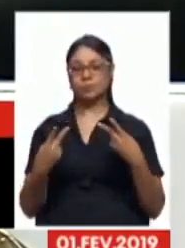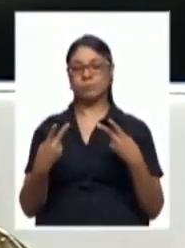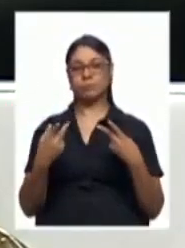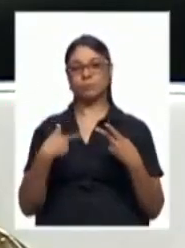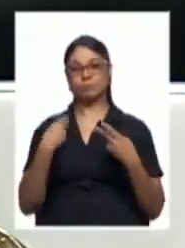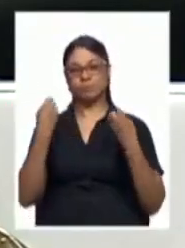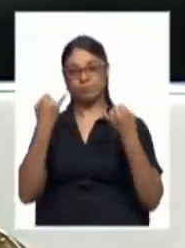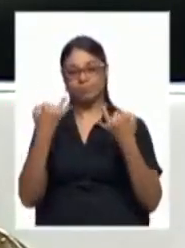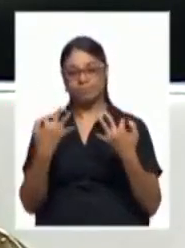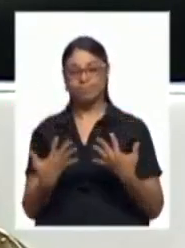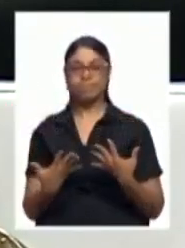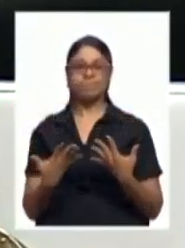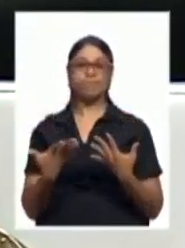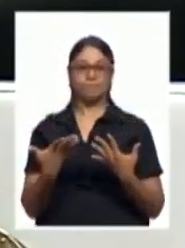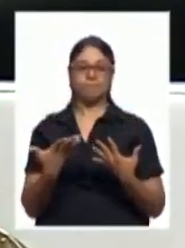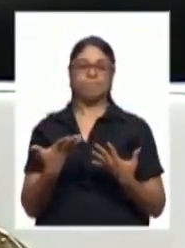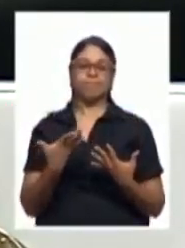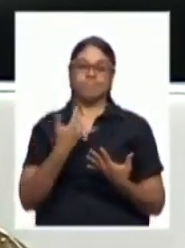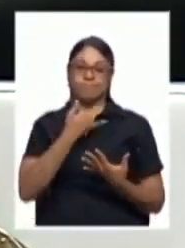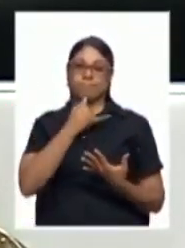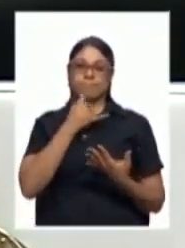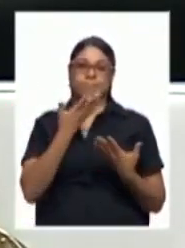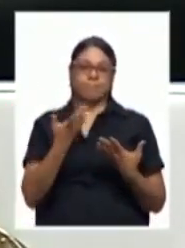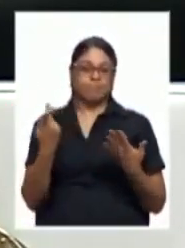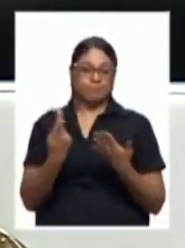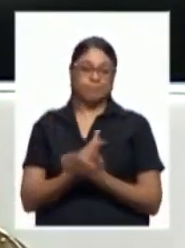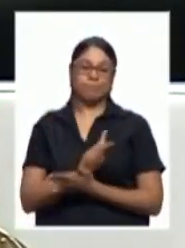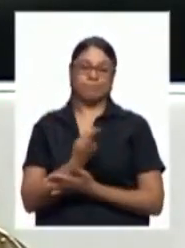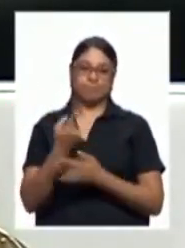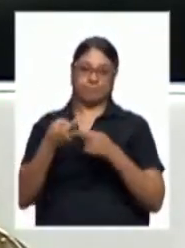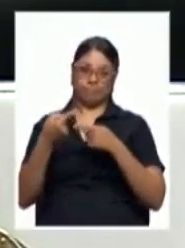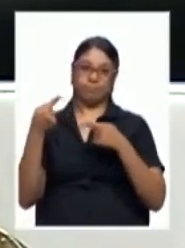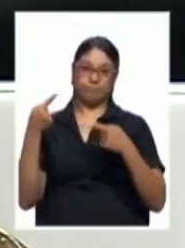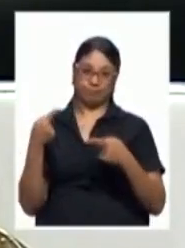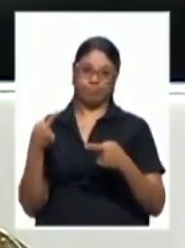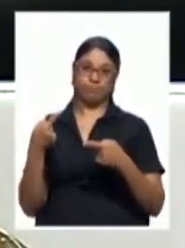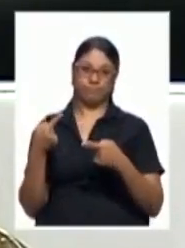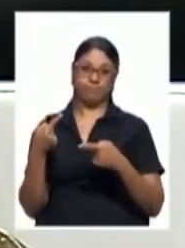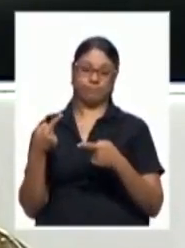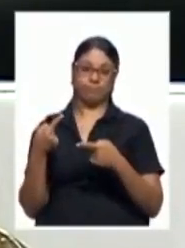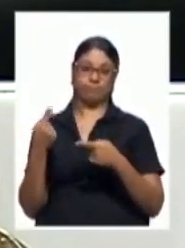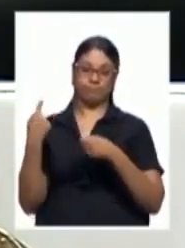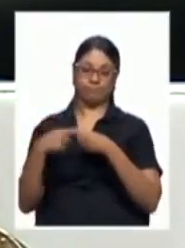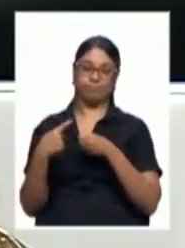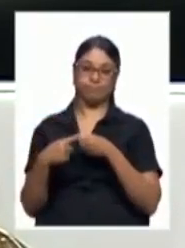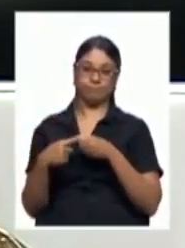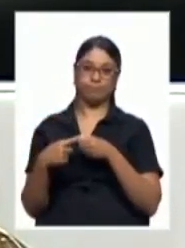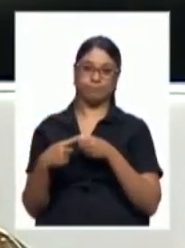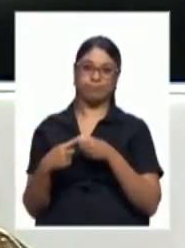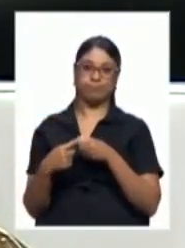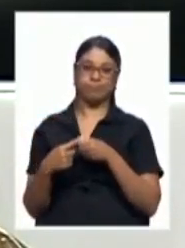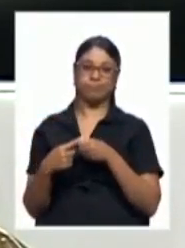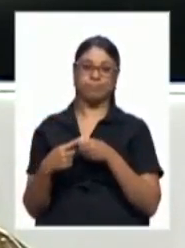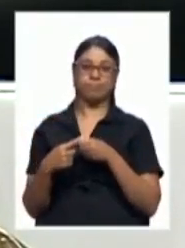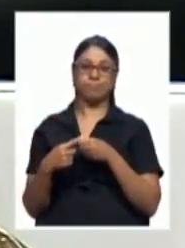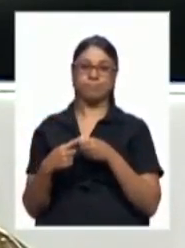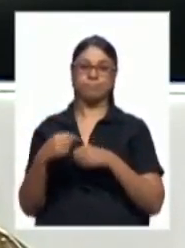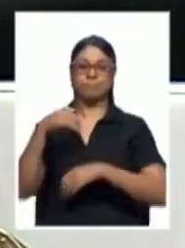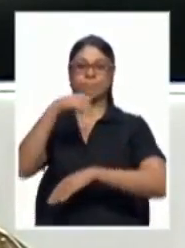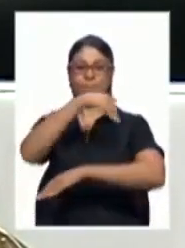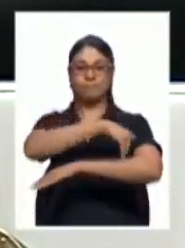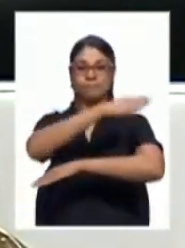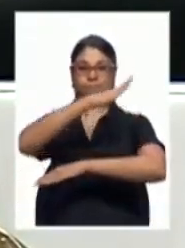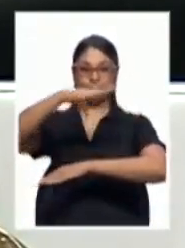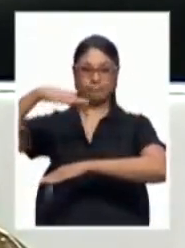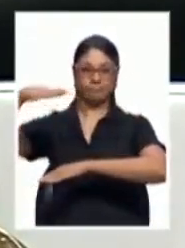pela catástrofe ocorrida em Brumadinho na semana passada. difícil expressar